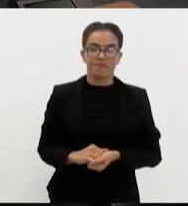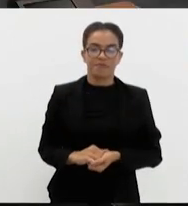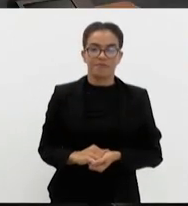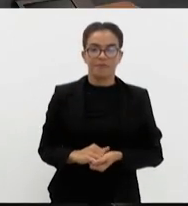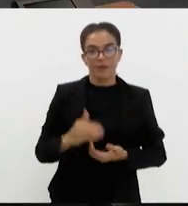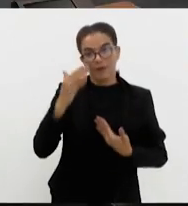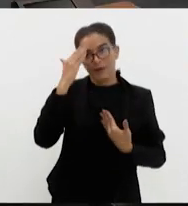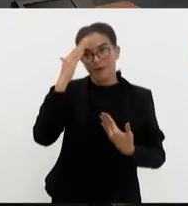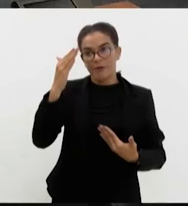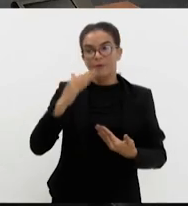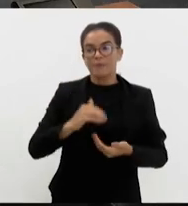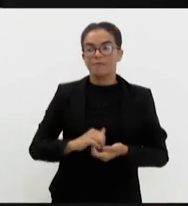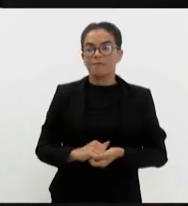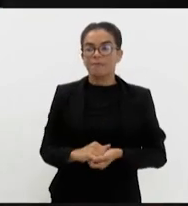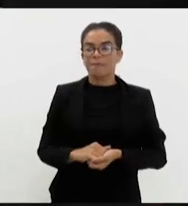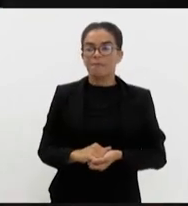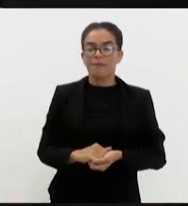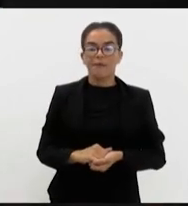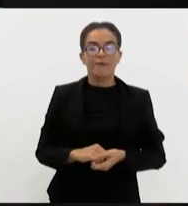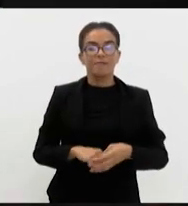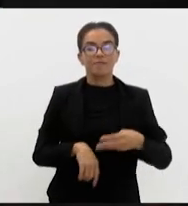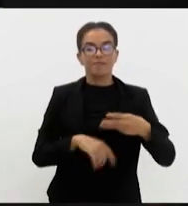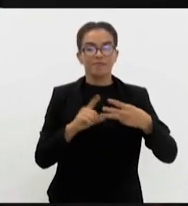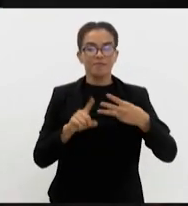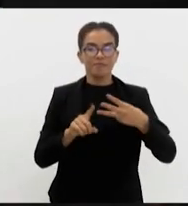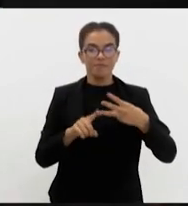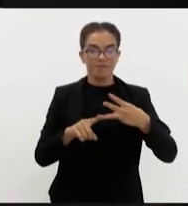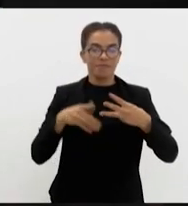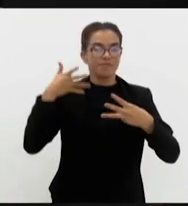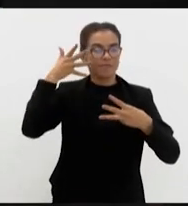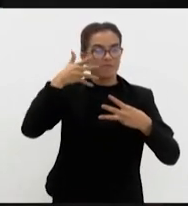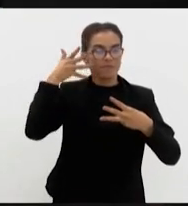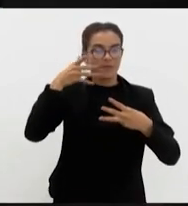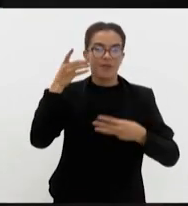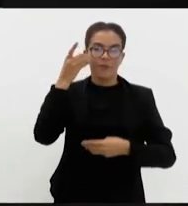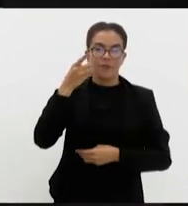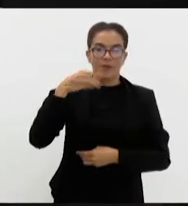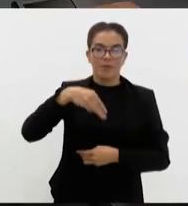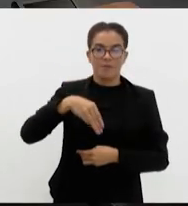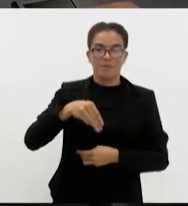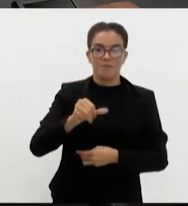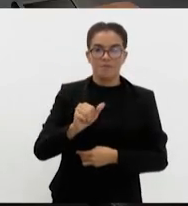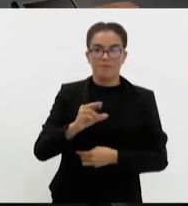presidente próximo orador inscrito Deputado Márcio